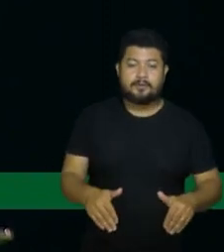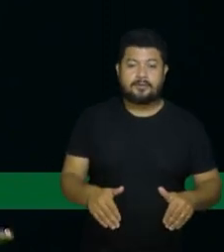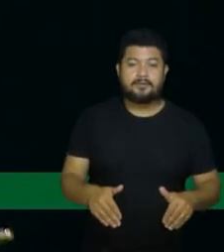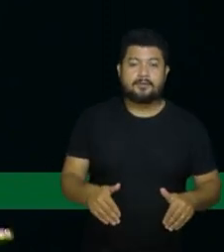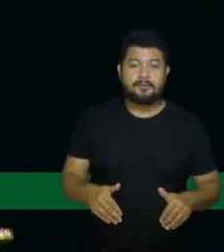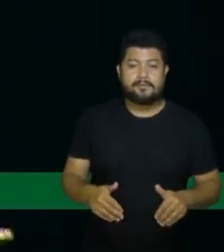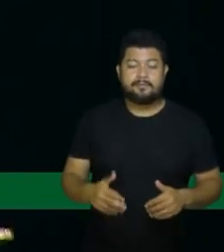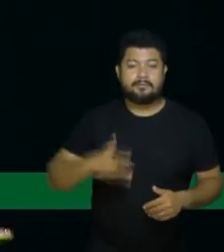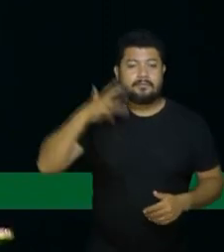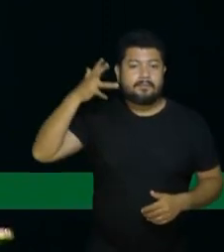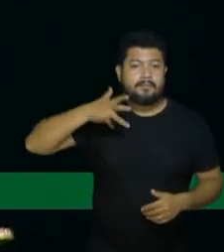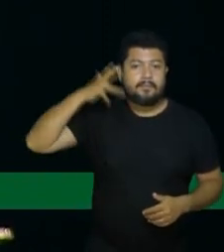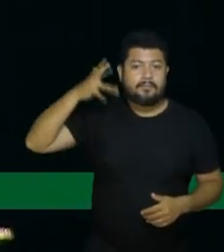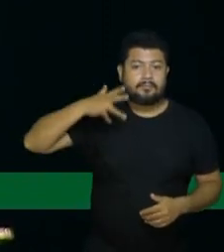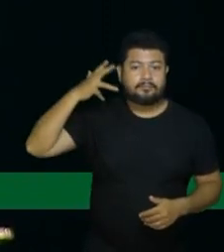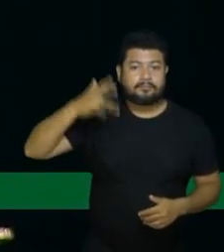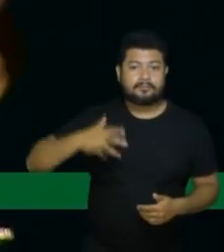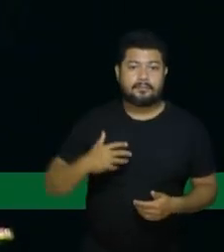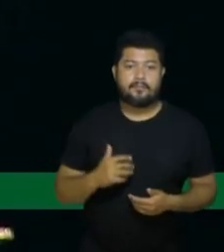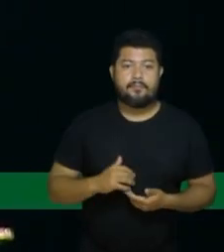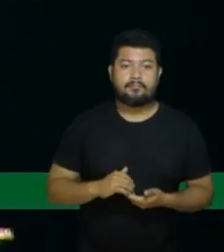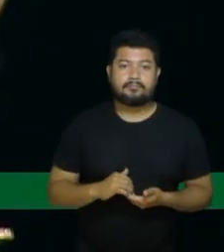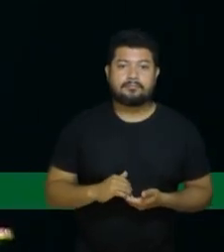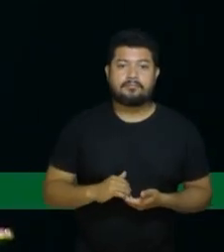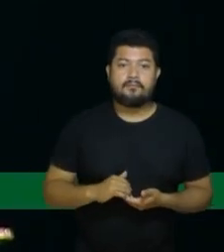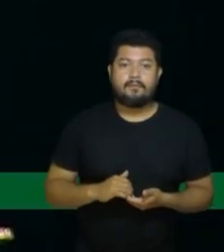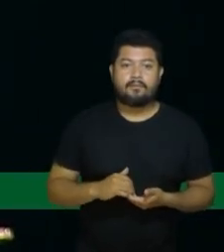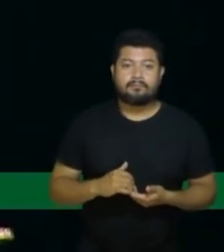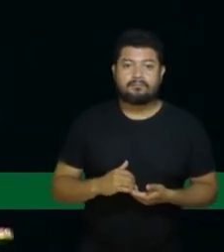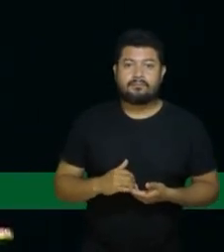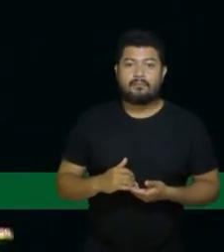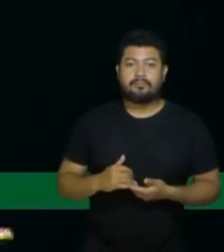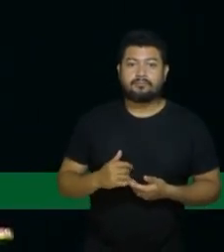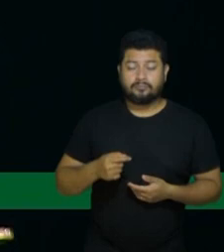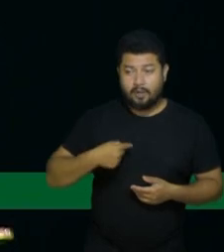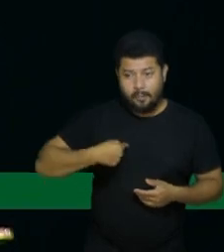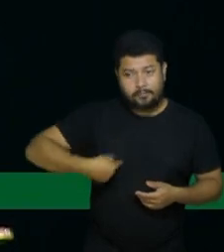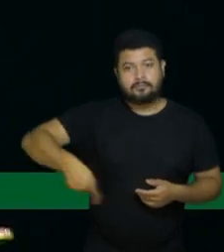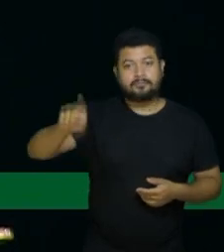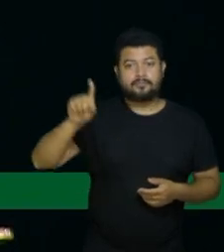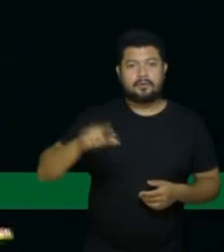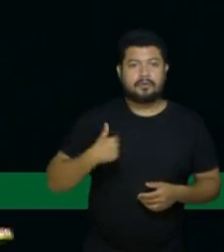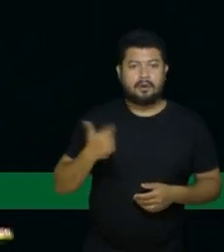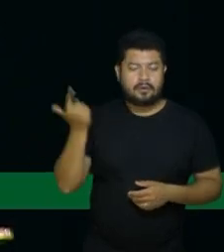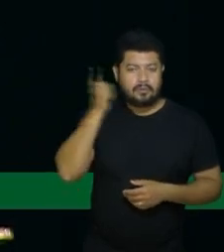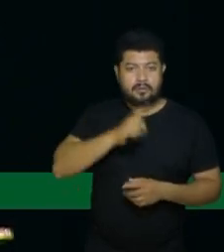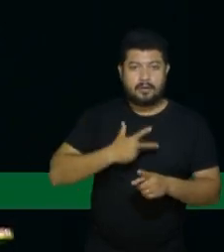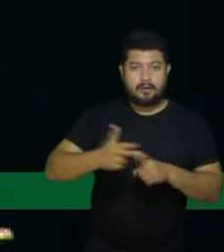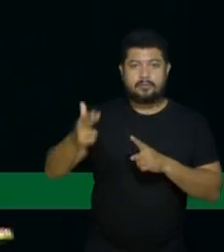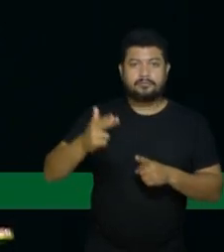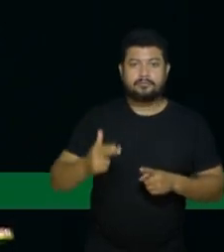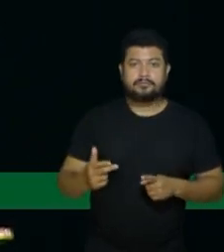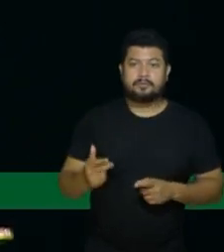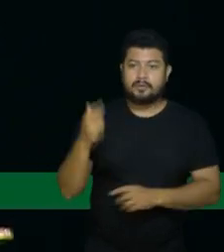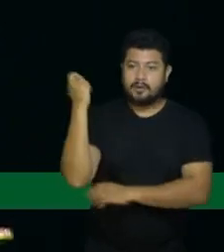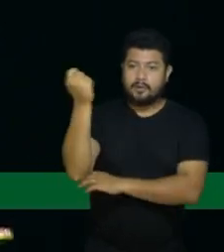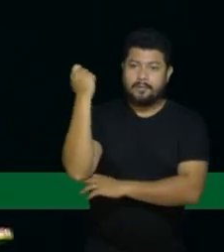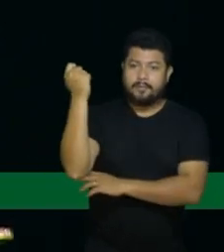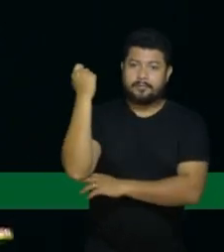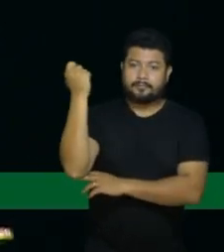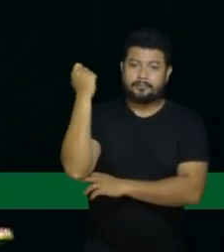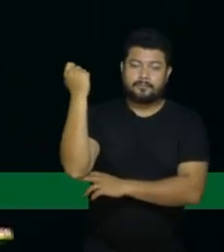né Com todo respeito Vamos pro estorba que nós vamos vencer Viva o Rio Grande do Sul